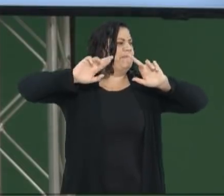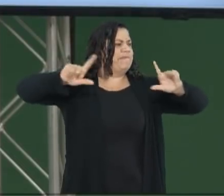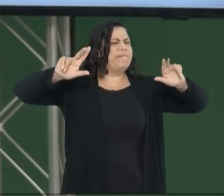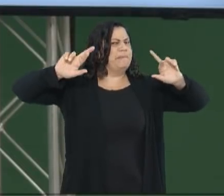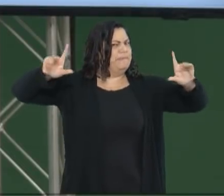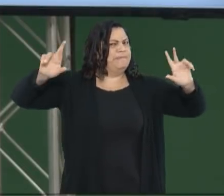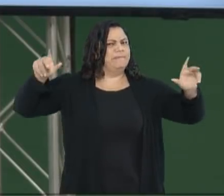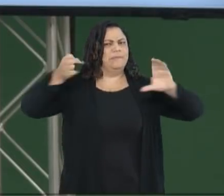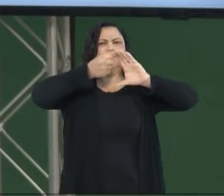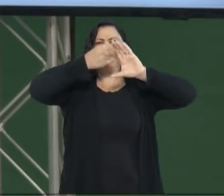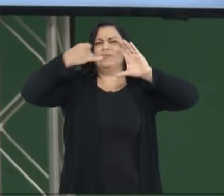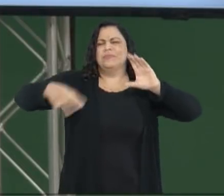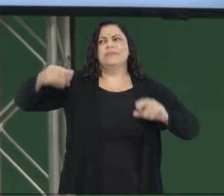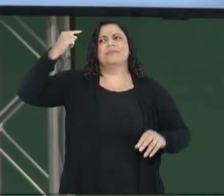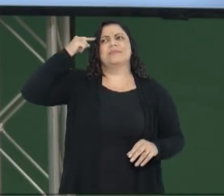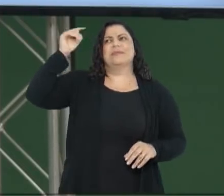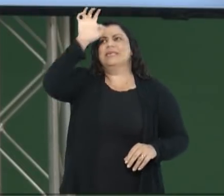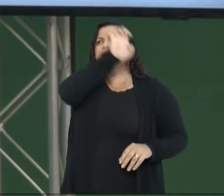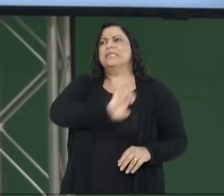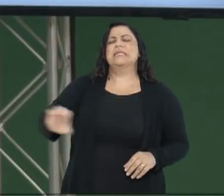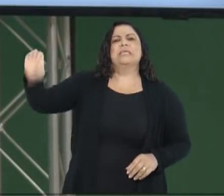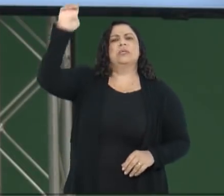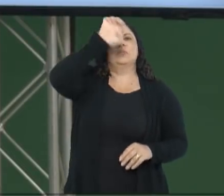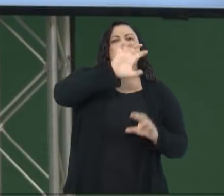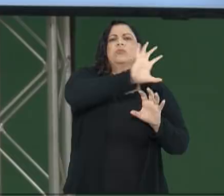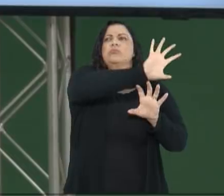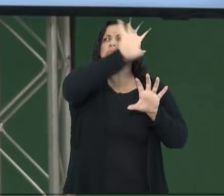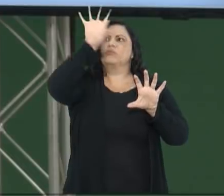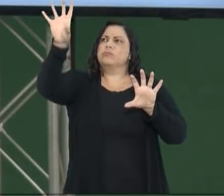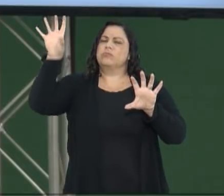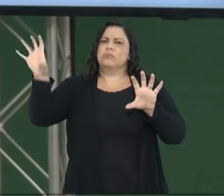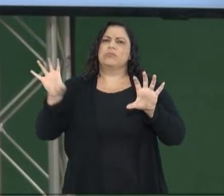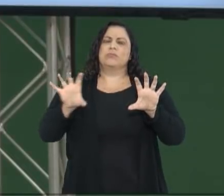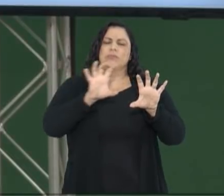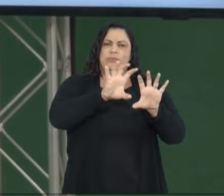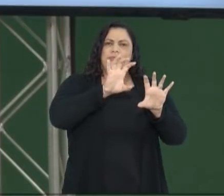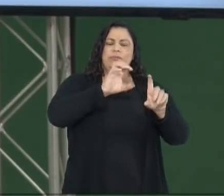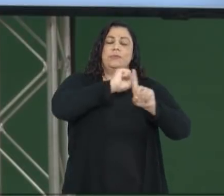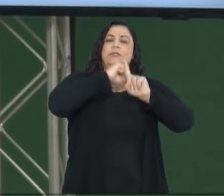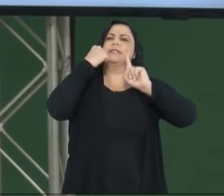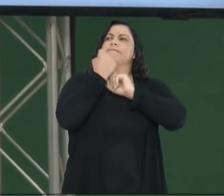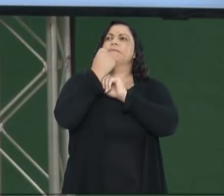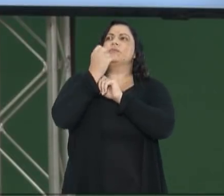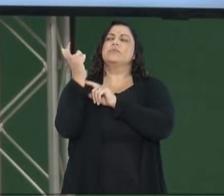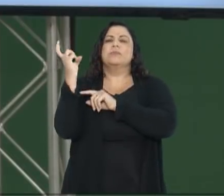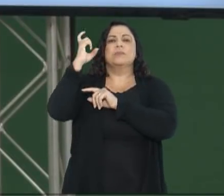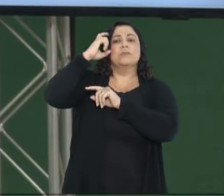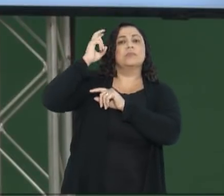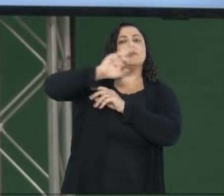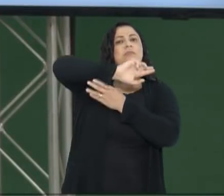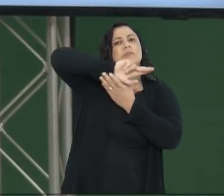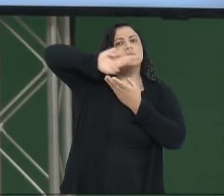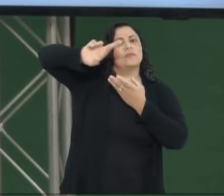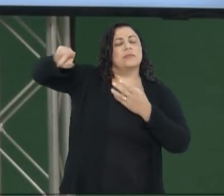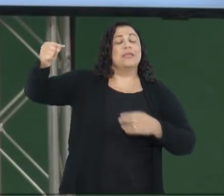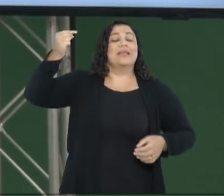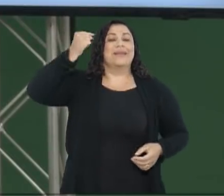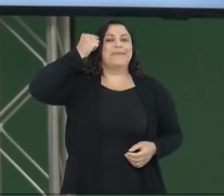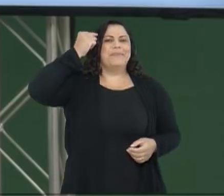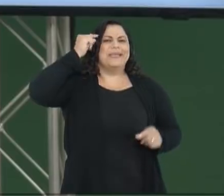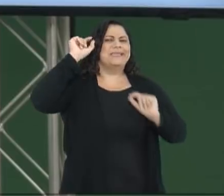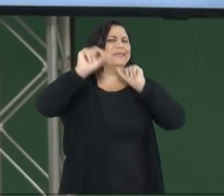que tem as regiões ali em questão sociocultural, mas para a gente pensar no